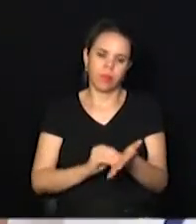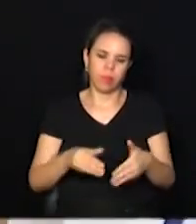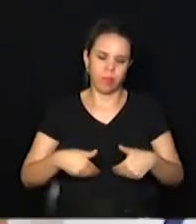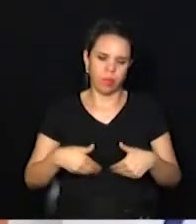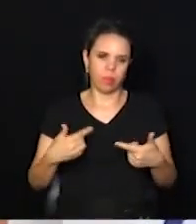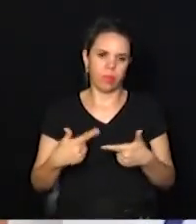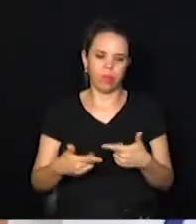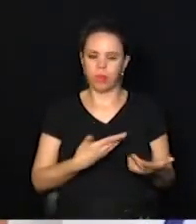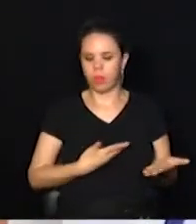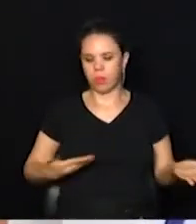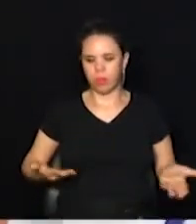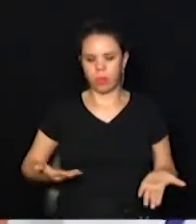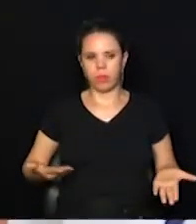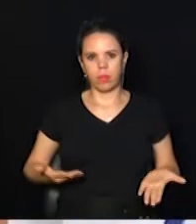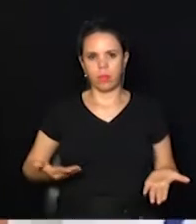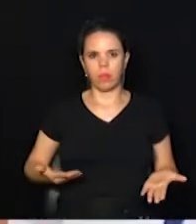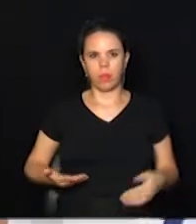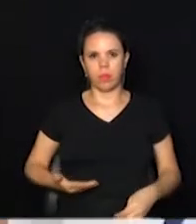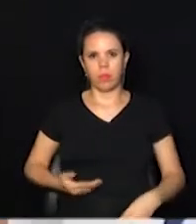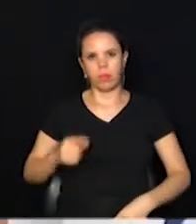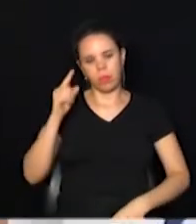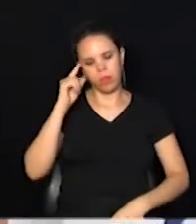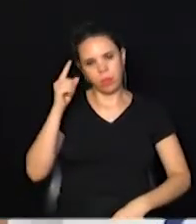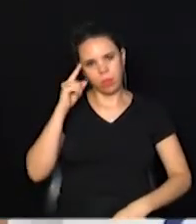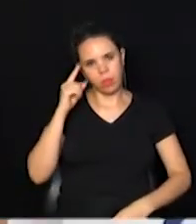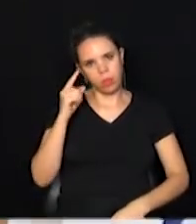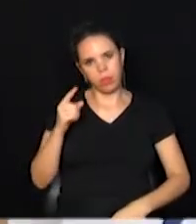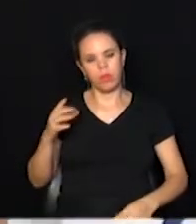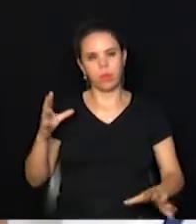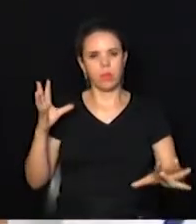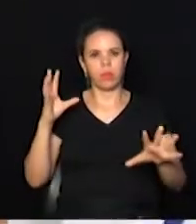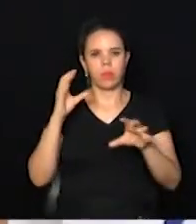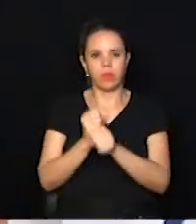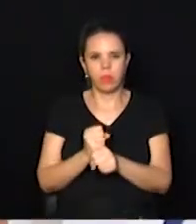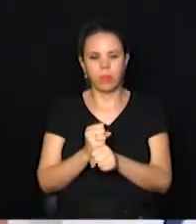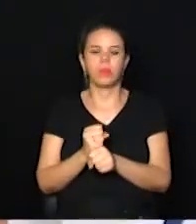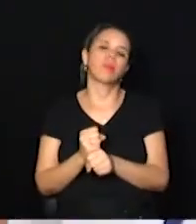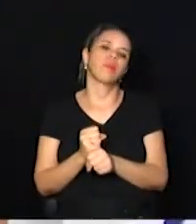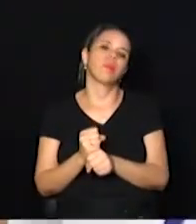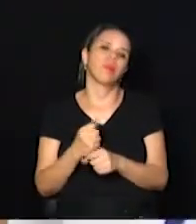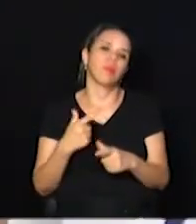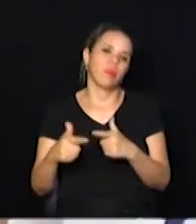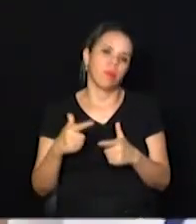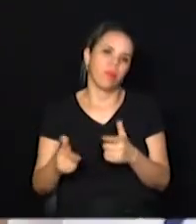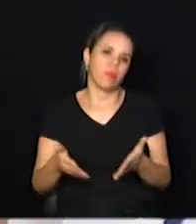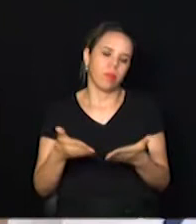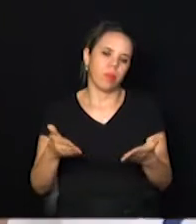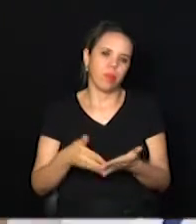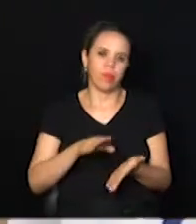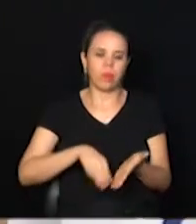estamos num governo onde cada dia mais acumula e tira de quem? Dos